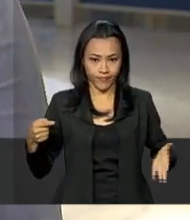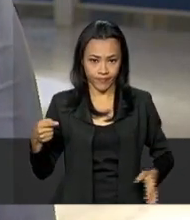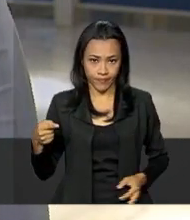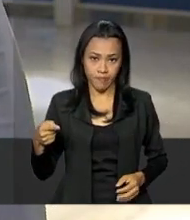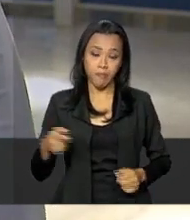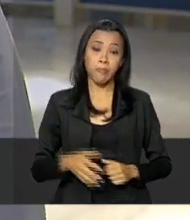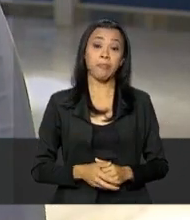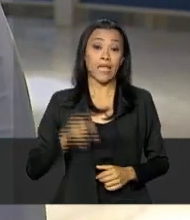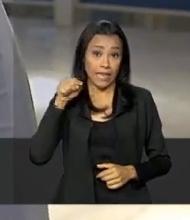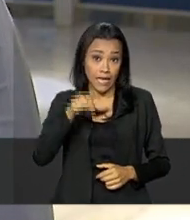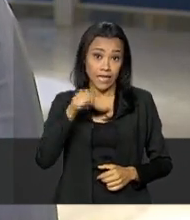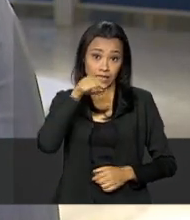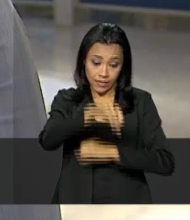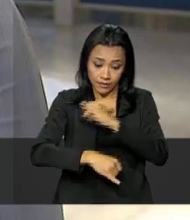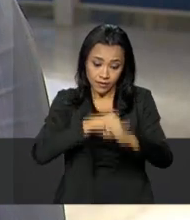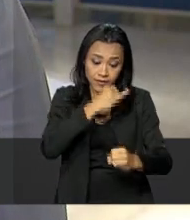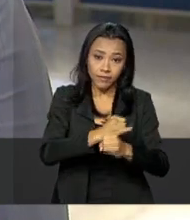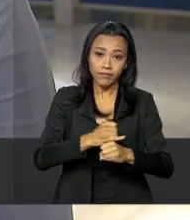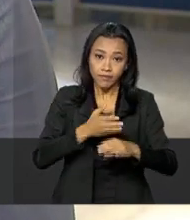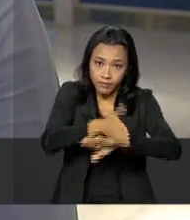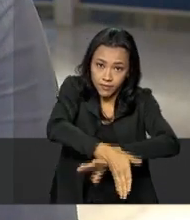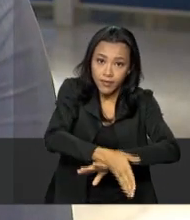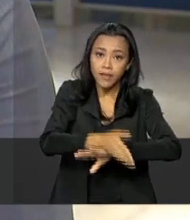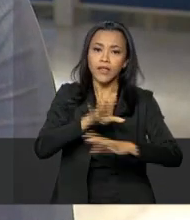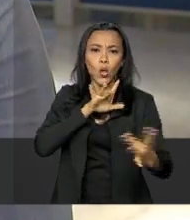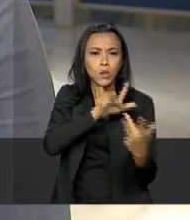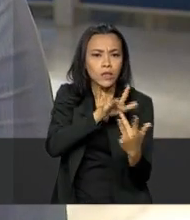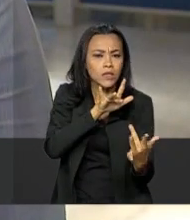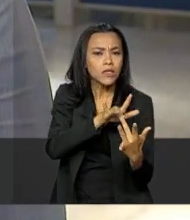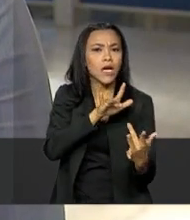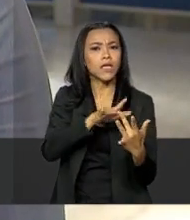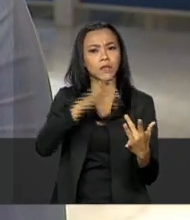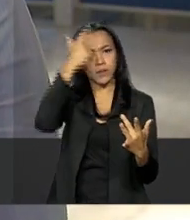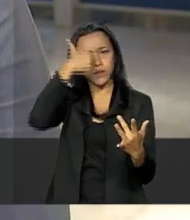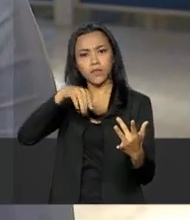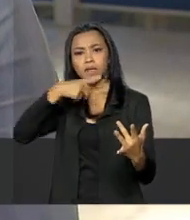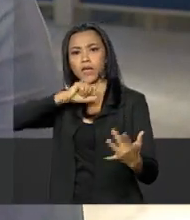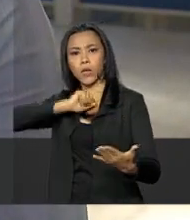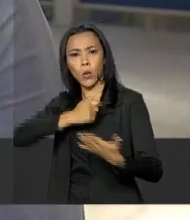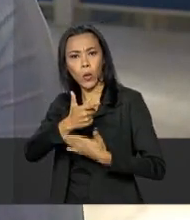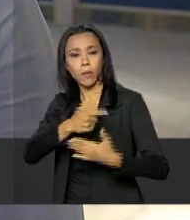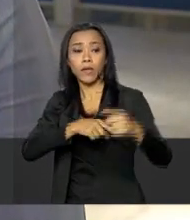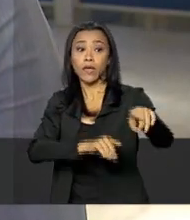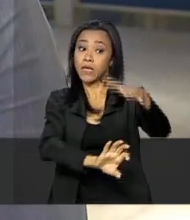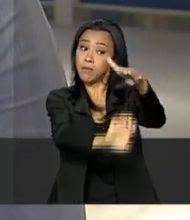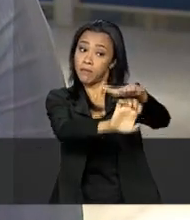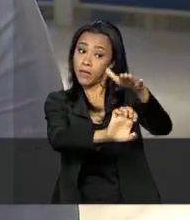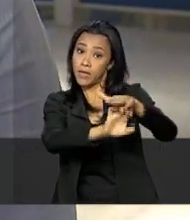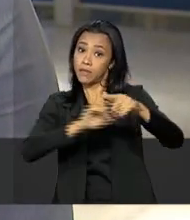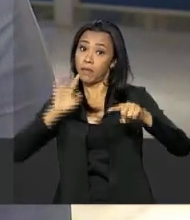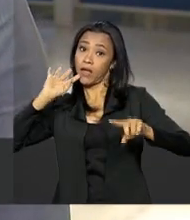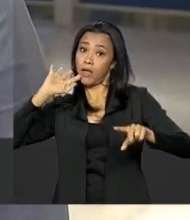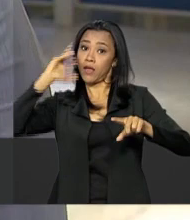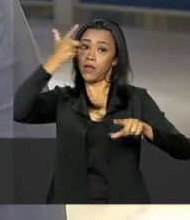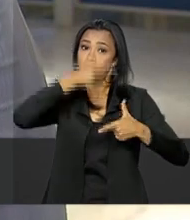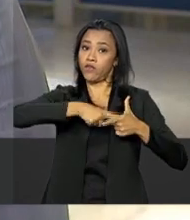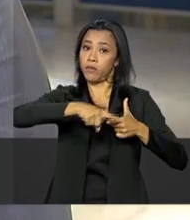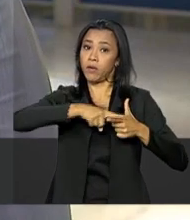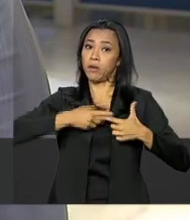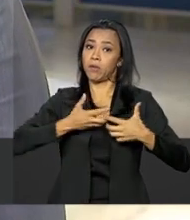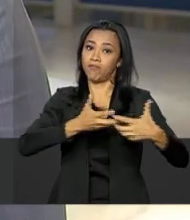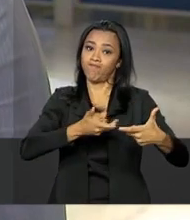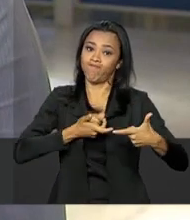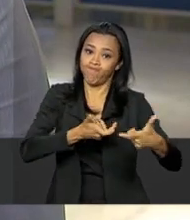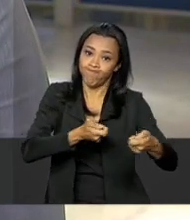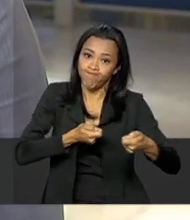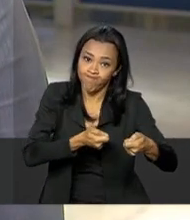consumidor.gov.br. Na página é feita a interlocução direta entre consumidores e empresas para a solução de conflitos de consumo.